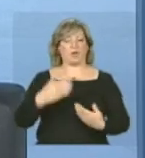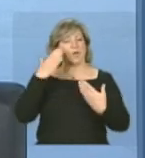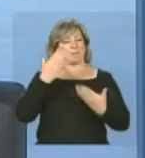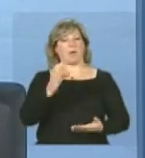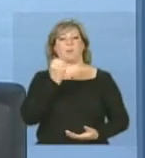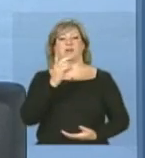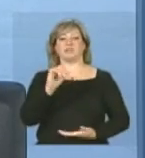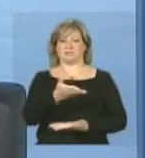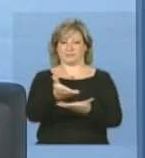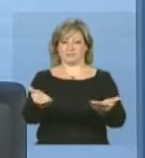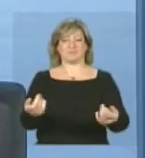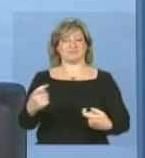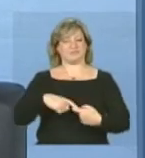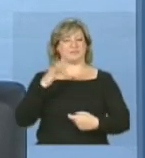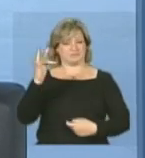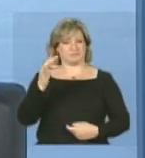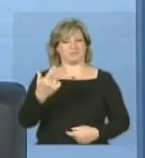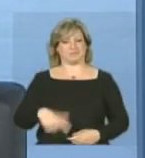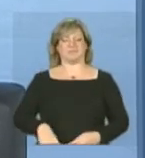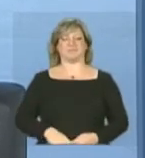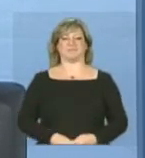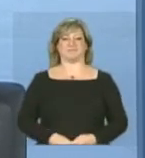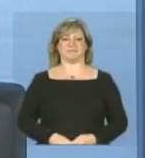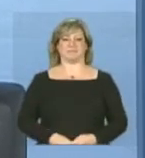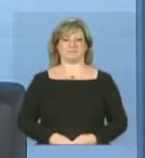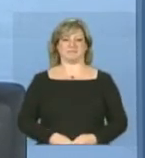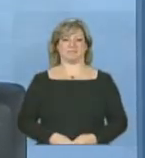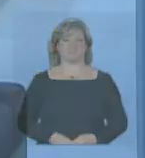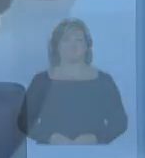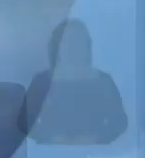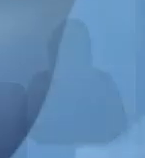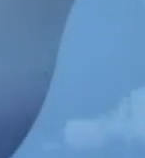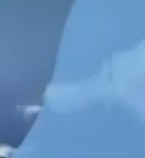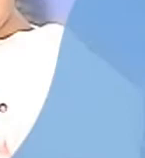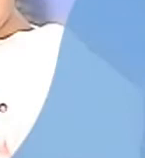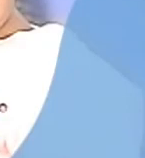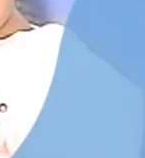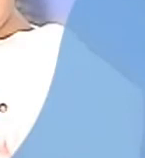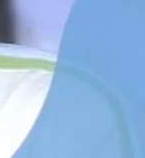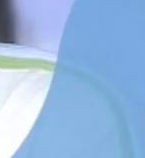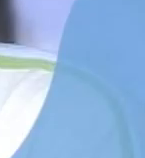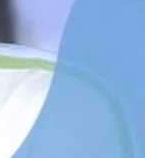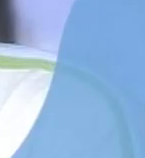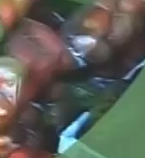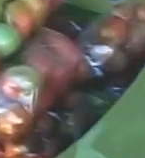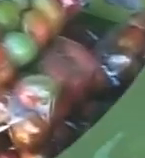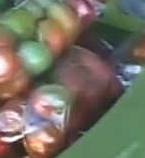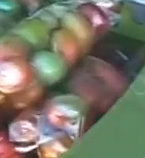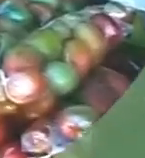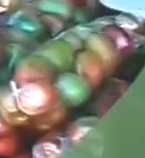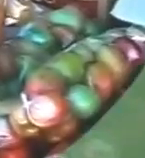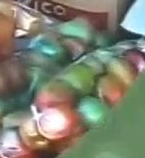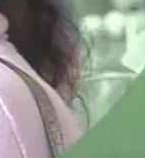para você e a gente se vê. Até lá!